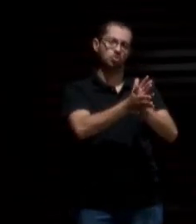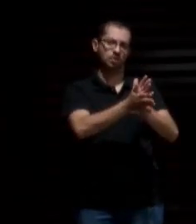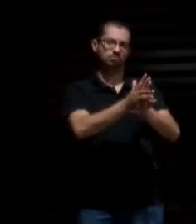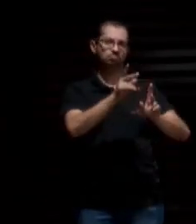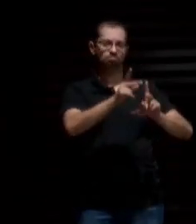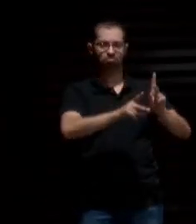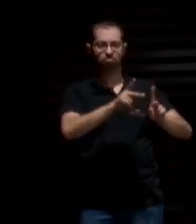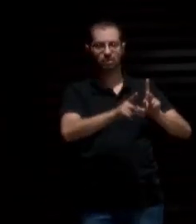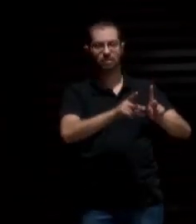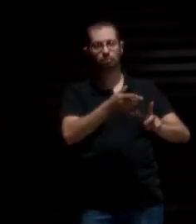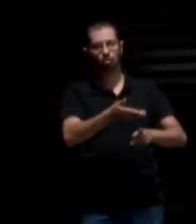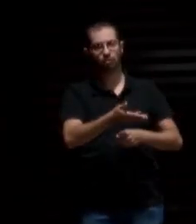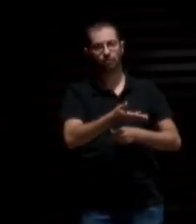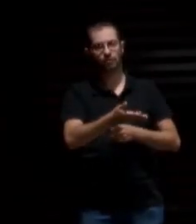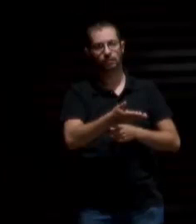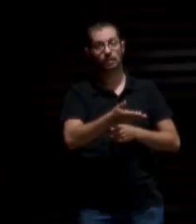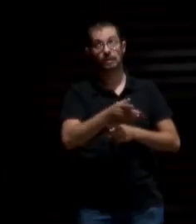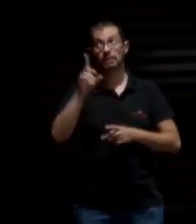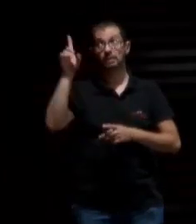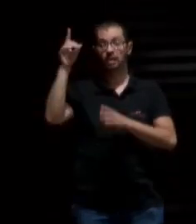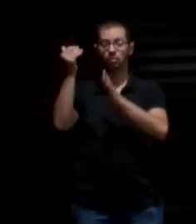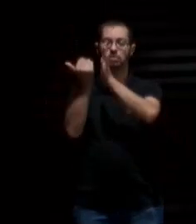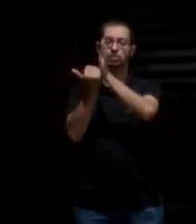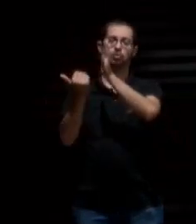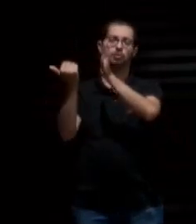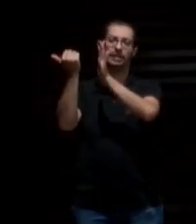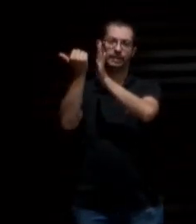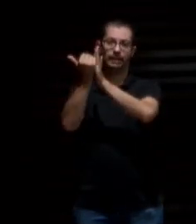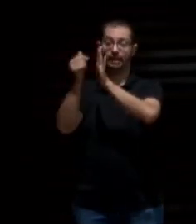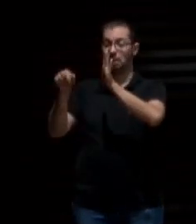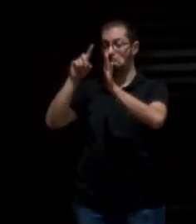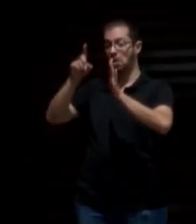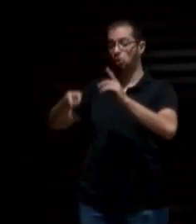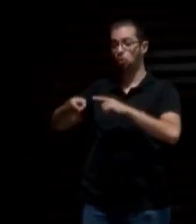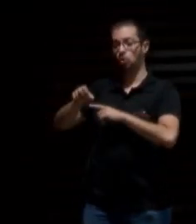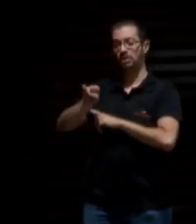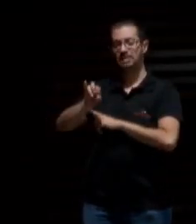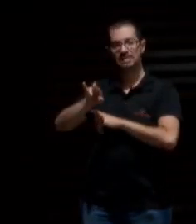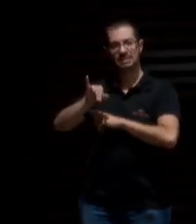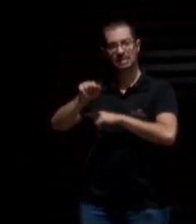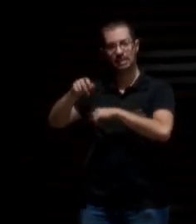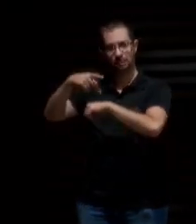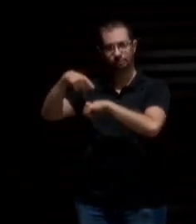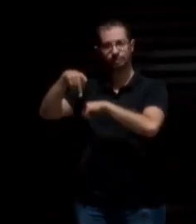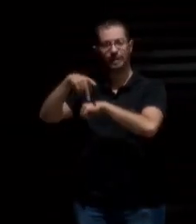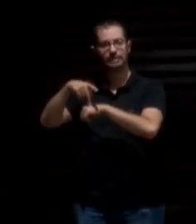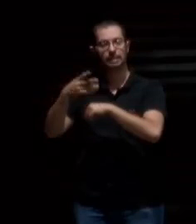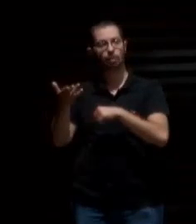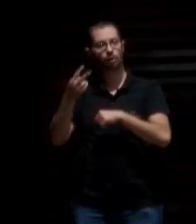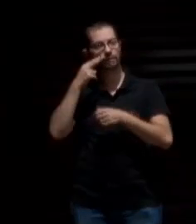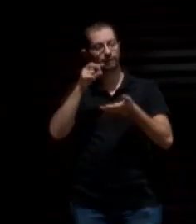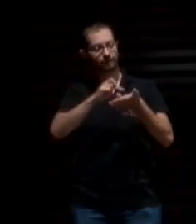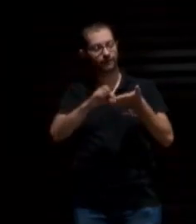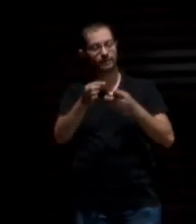ruas. Soberania de Deus. Foi Deus que mandou a Síria. Mas agora veja o versículo 7.